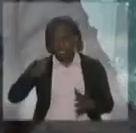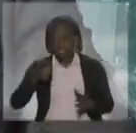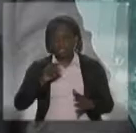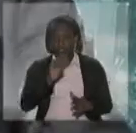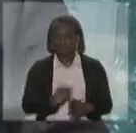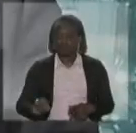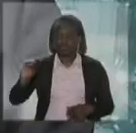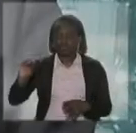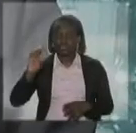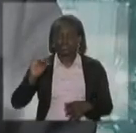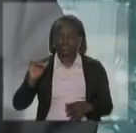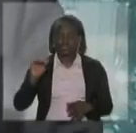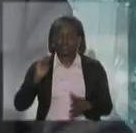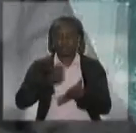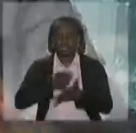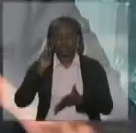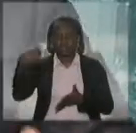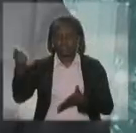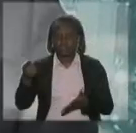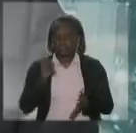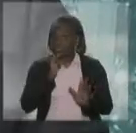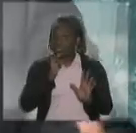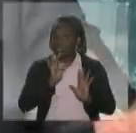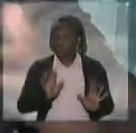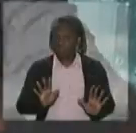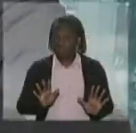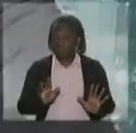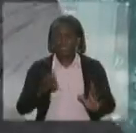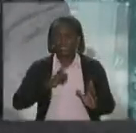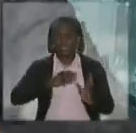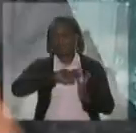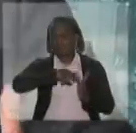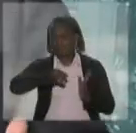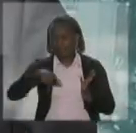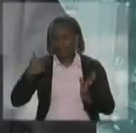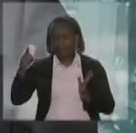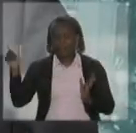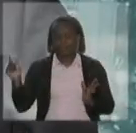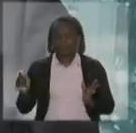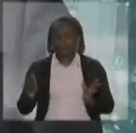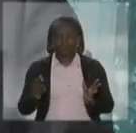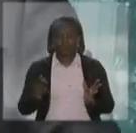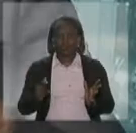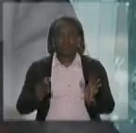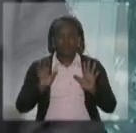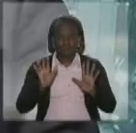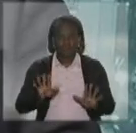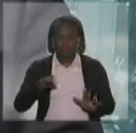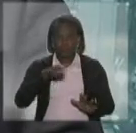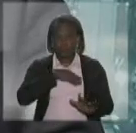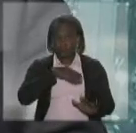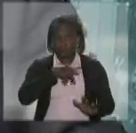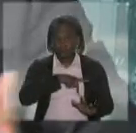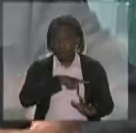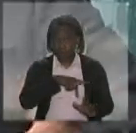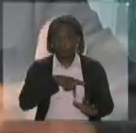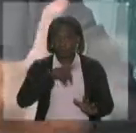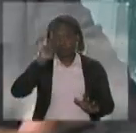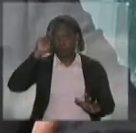adiando o pagamento todas só esses exemplos nós temos inúmeros outros mas o ministério público